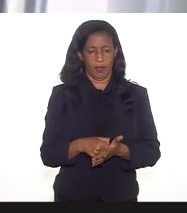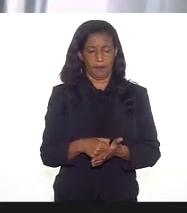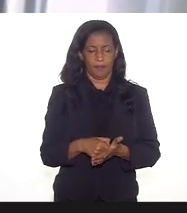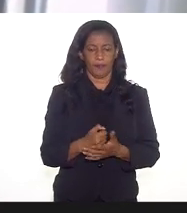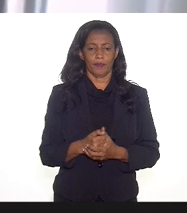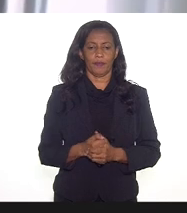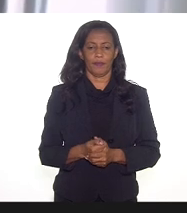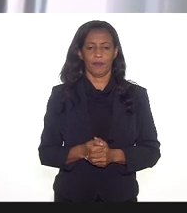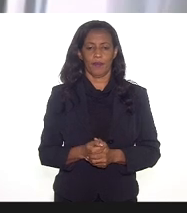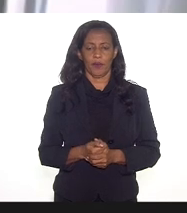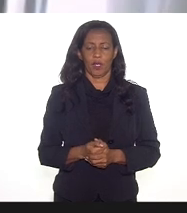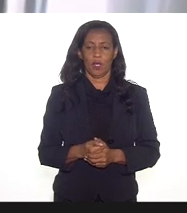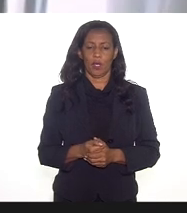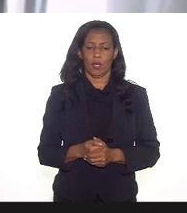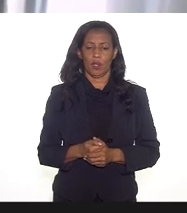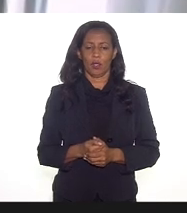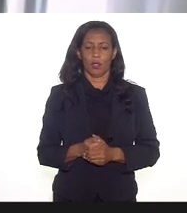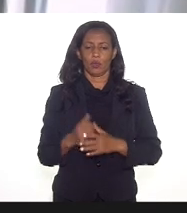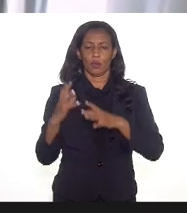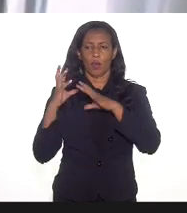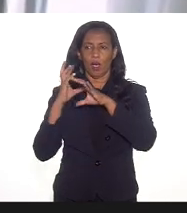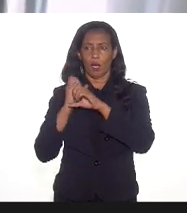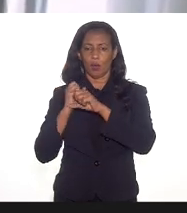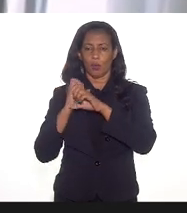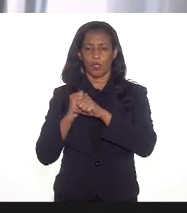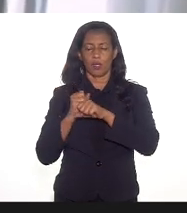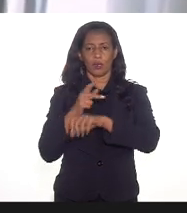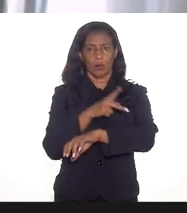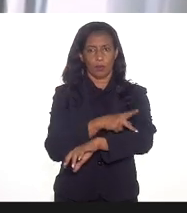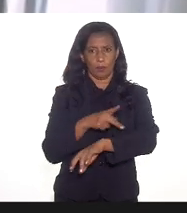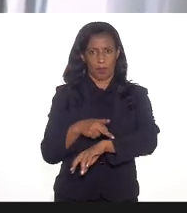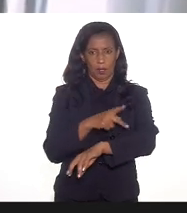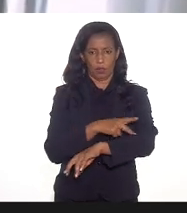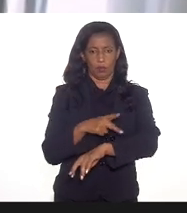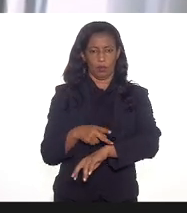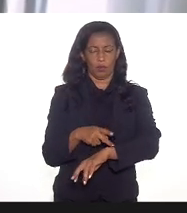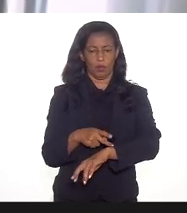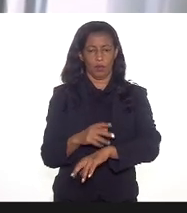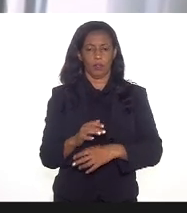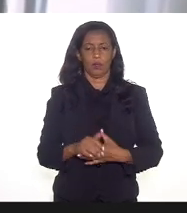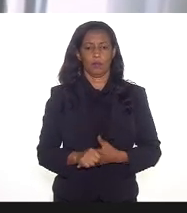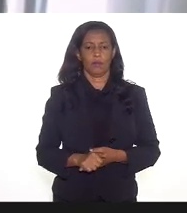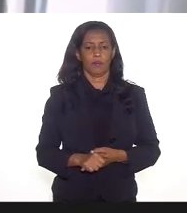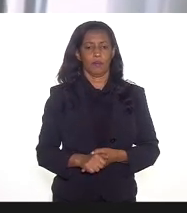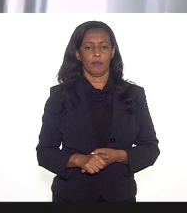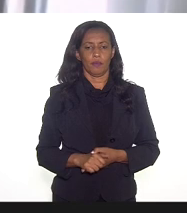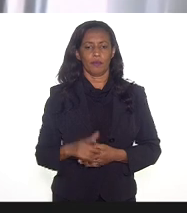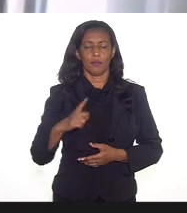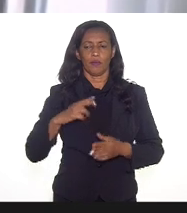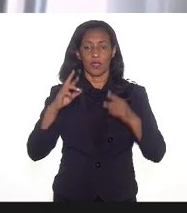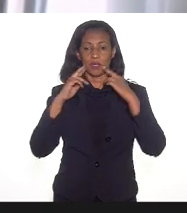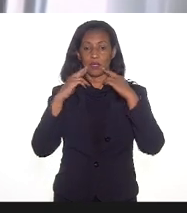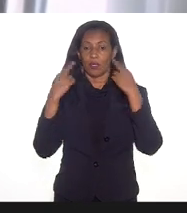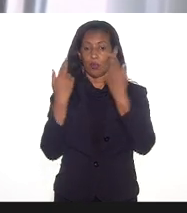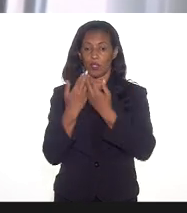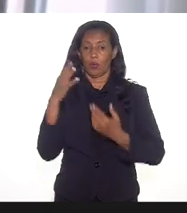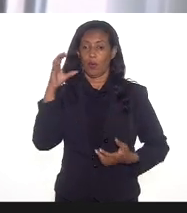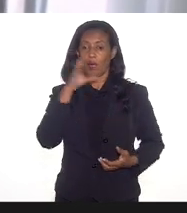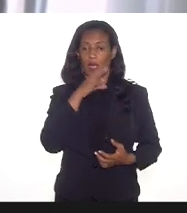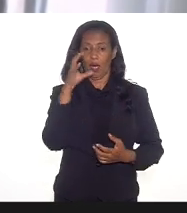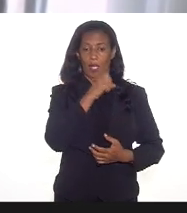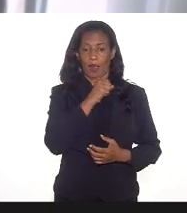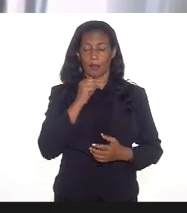Antônio Sarlo e sobre a acumulação de pedagogos e de professores pedagogos, professores especialistas. A gente tem que fazer reuniões rápidas